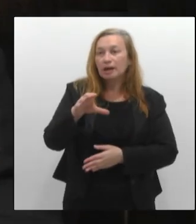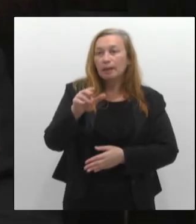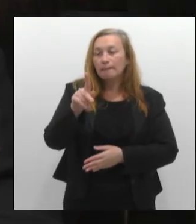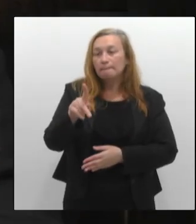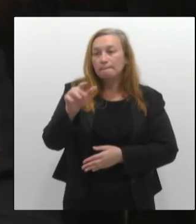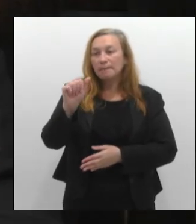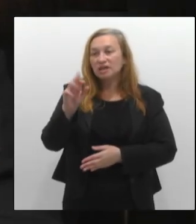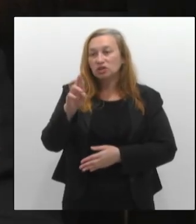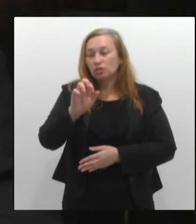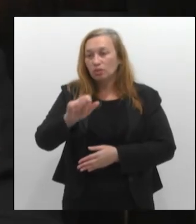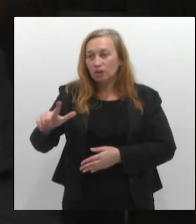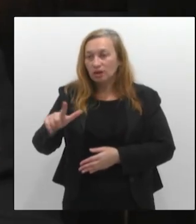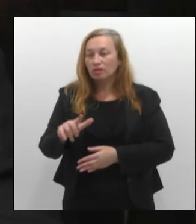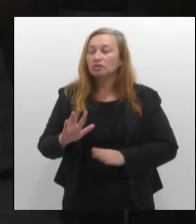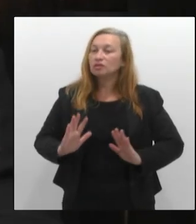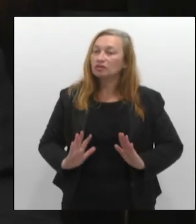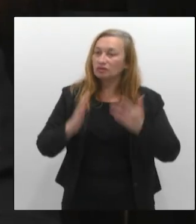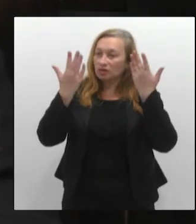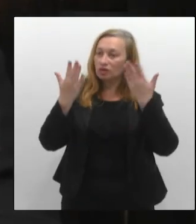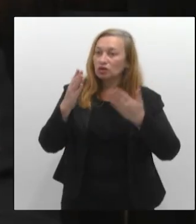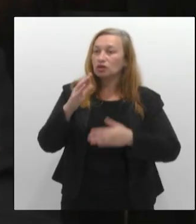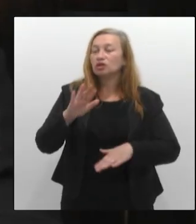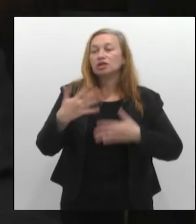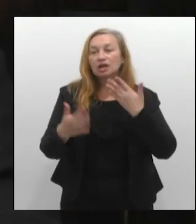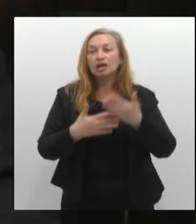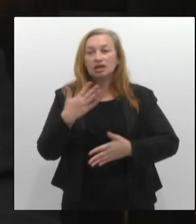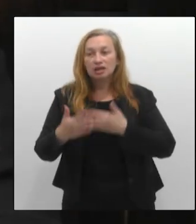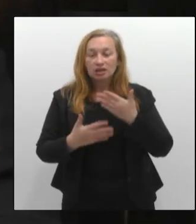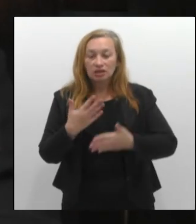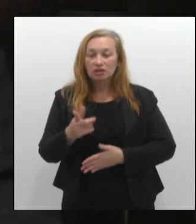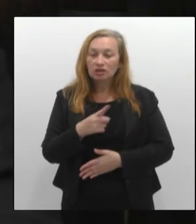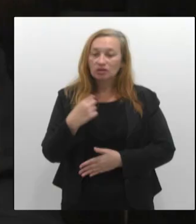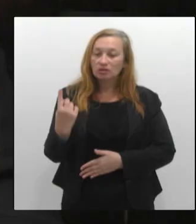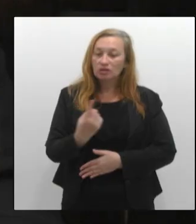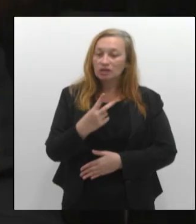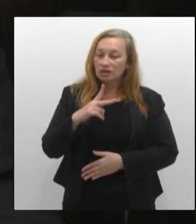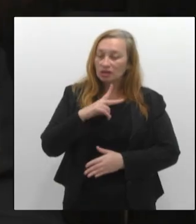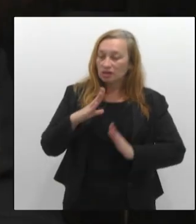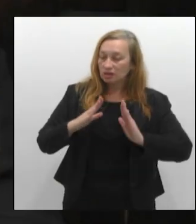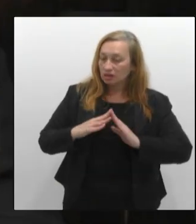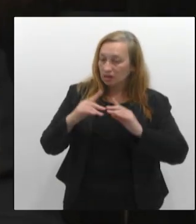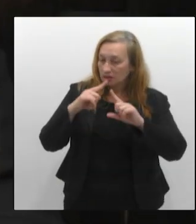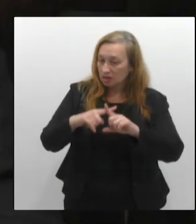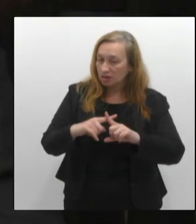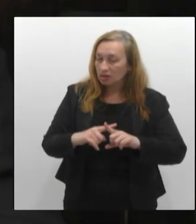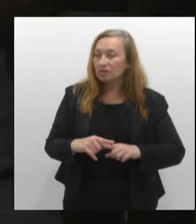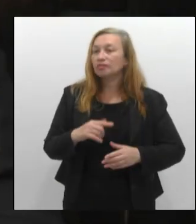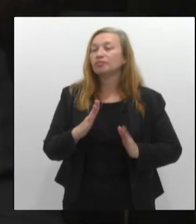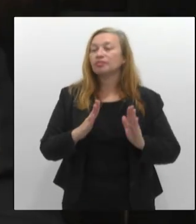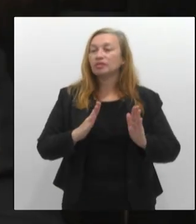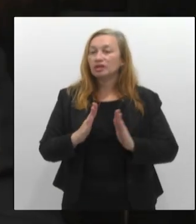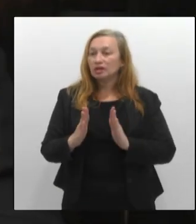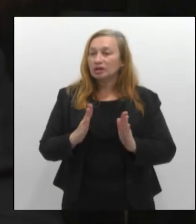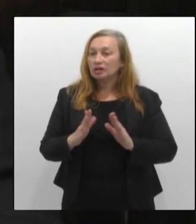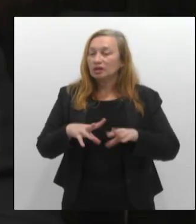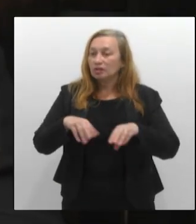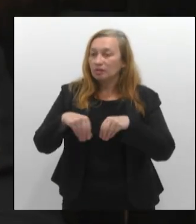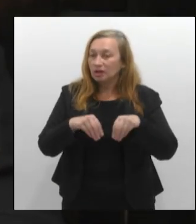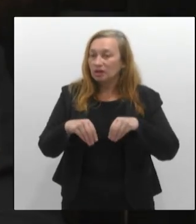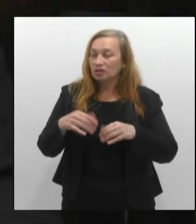que trata justamente das comemorações jubilares em nossa igreja particular, em meio a um território em